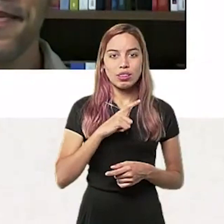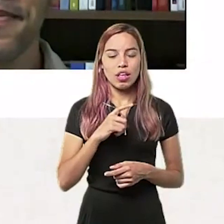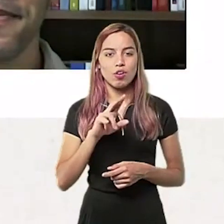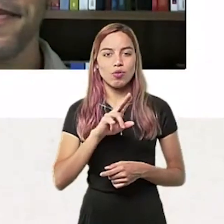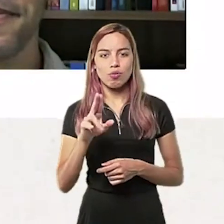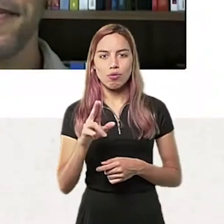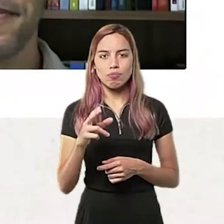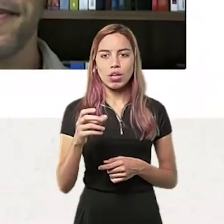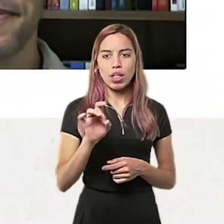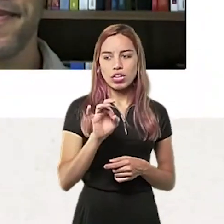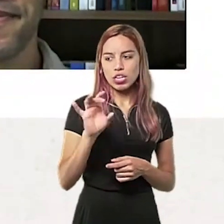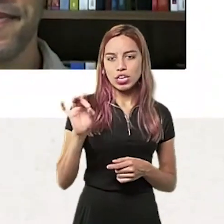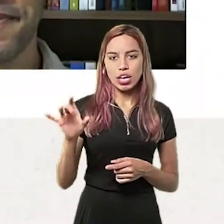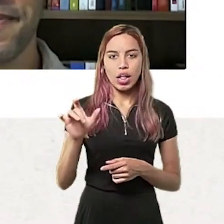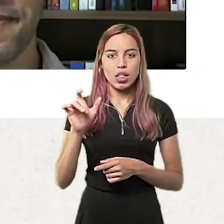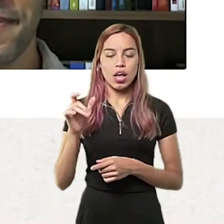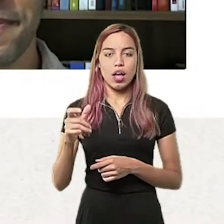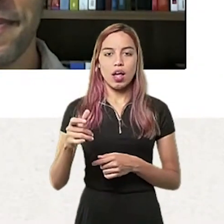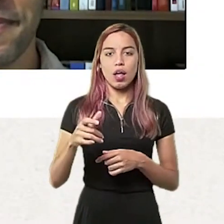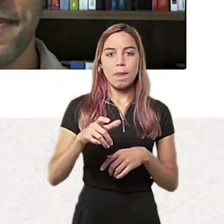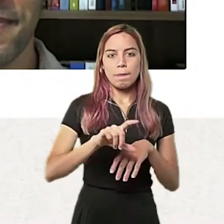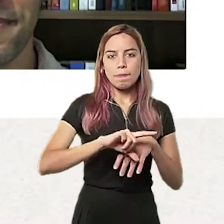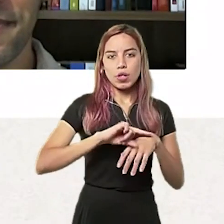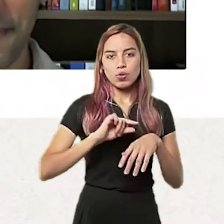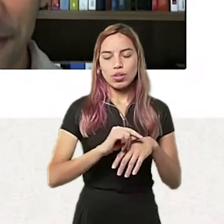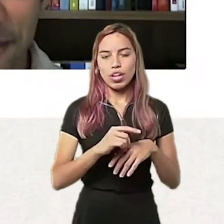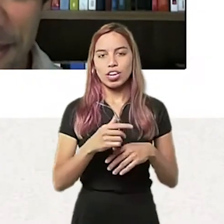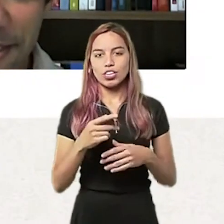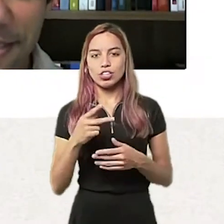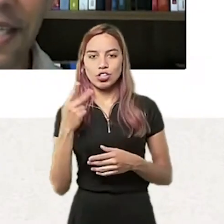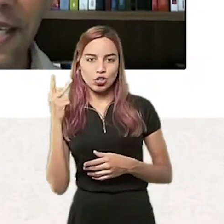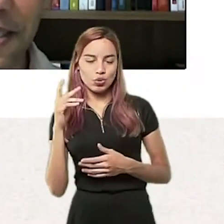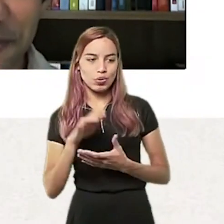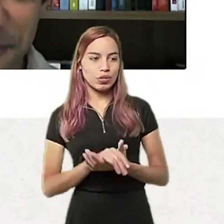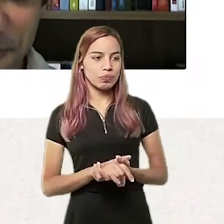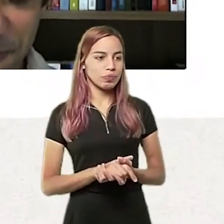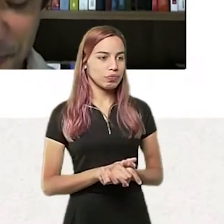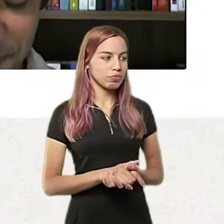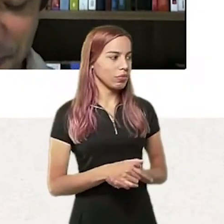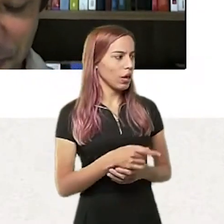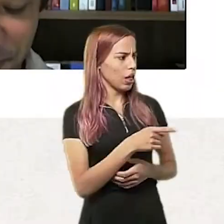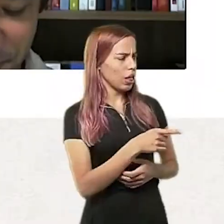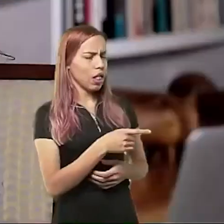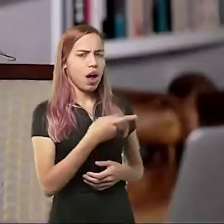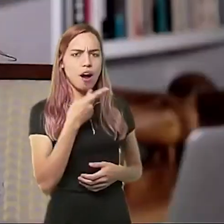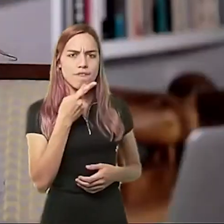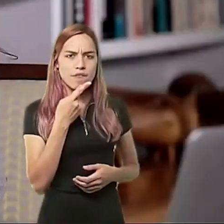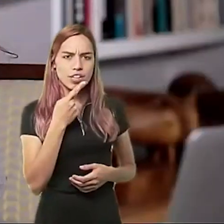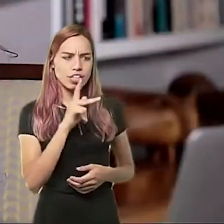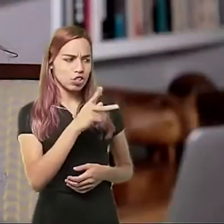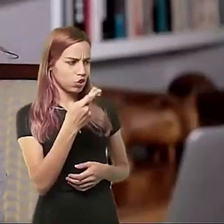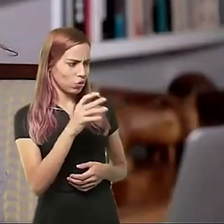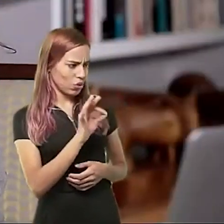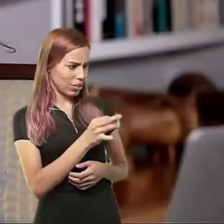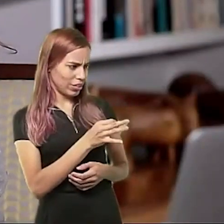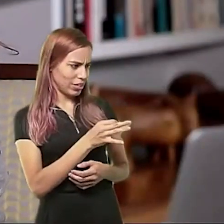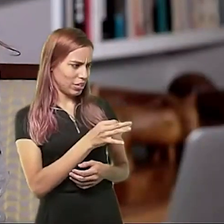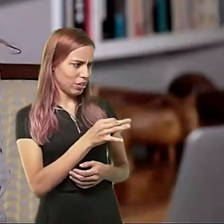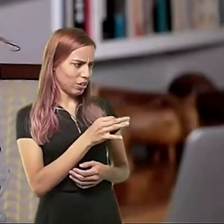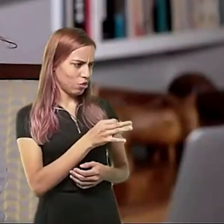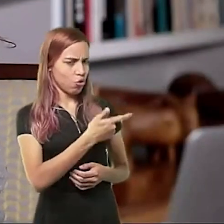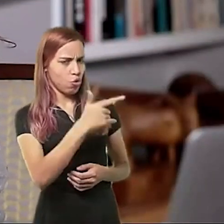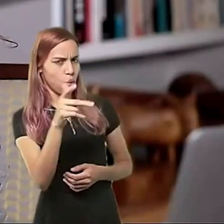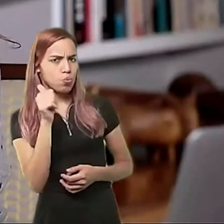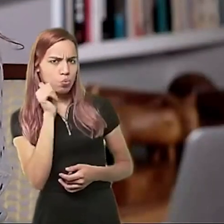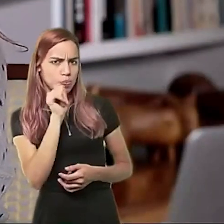essa parte que ele fala das mulheres, né? Louvadas mulheres, sejam louvadas. Eu até grifei, é lindo. Você quer